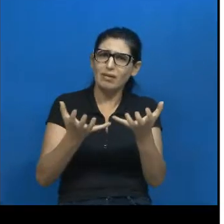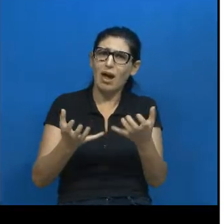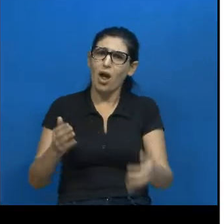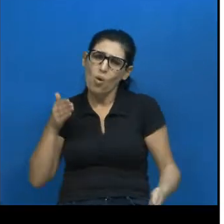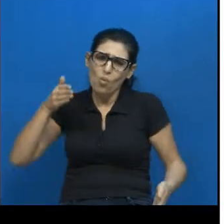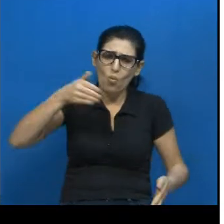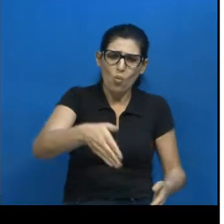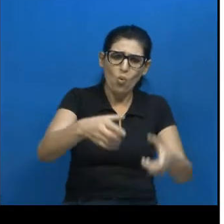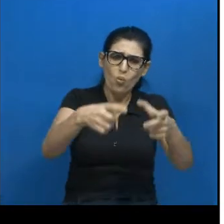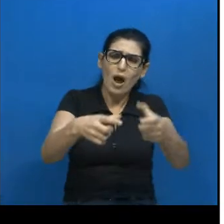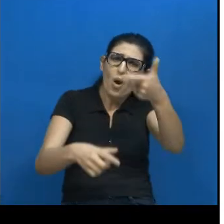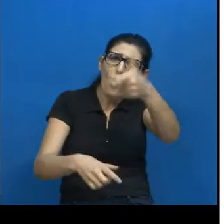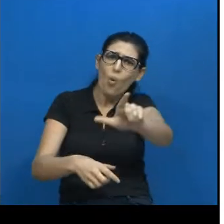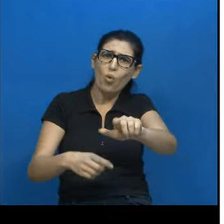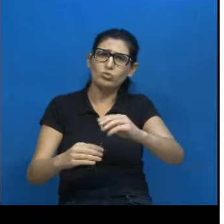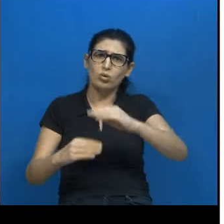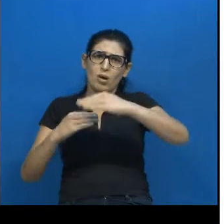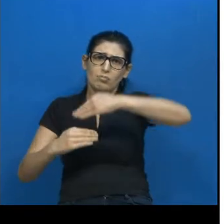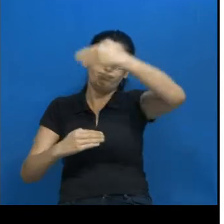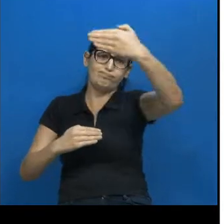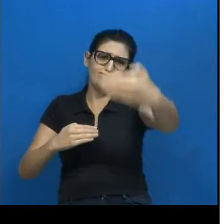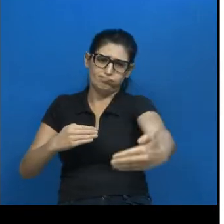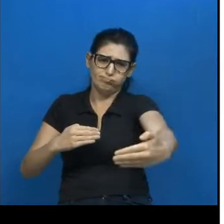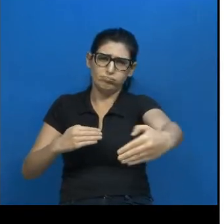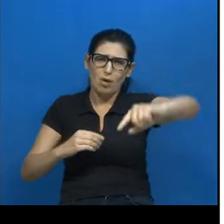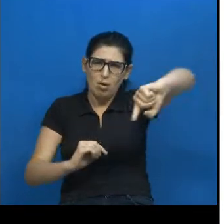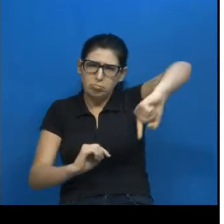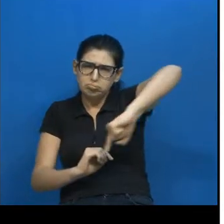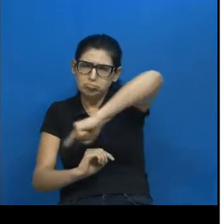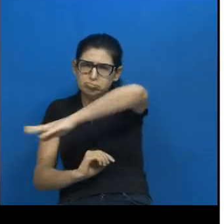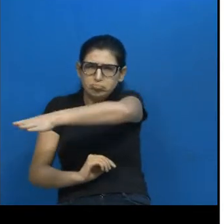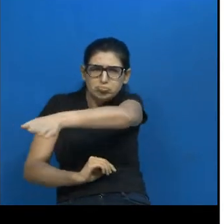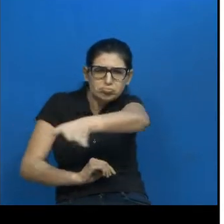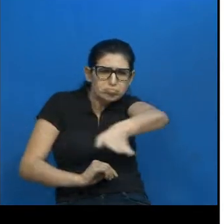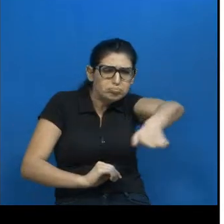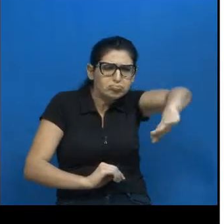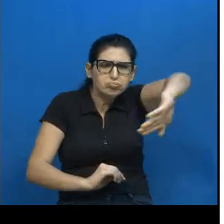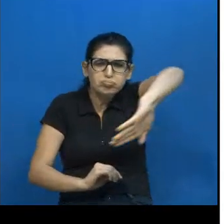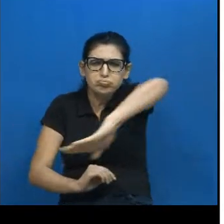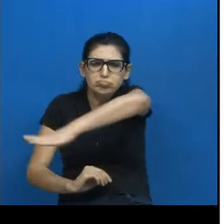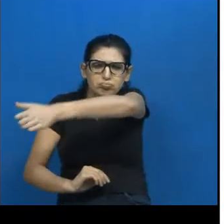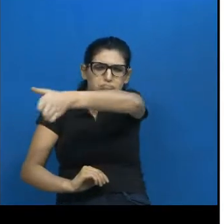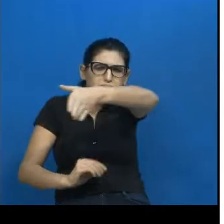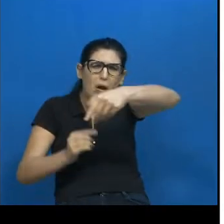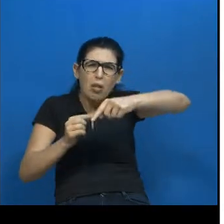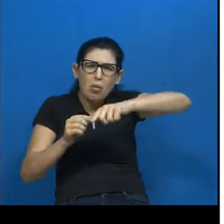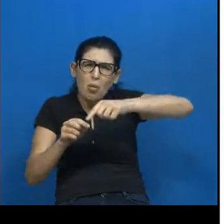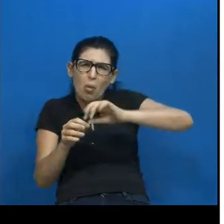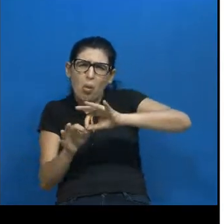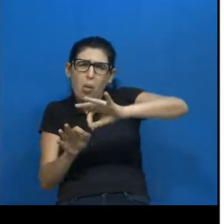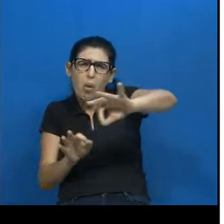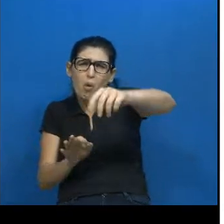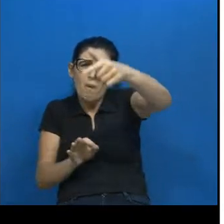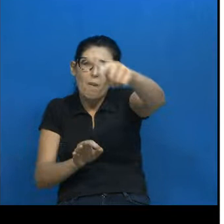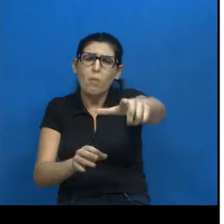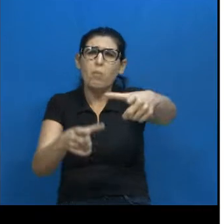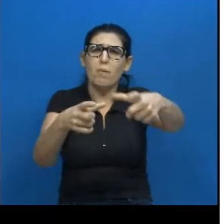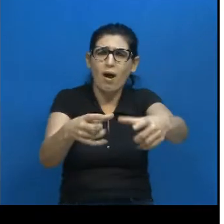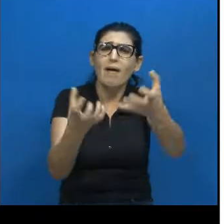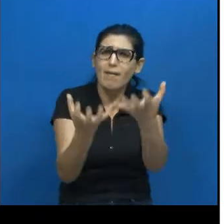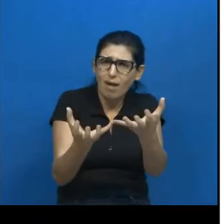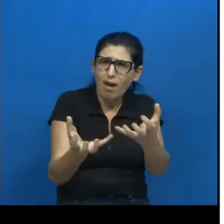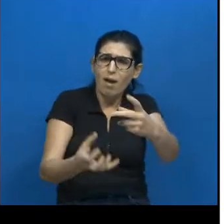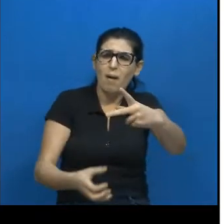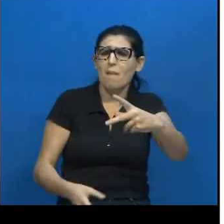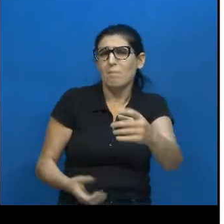E o que nós fizemos? Nós fizemos a união dessa linha junto com a linha que vai até o Pedramar lá, que daí